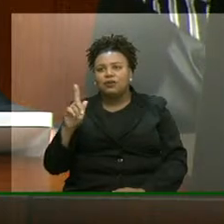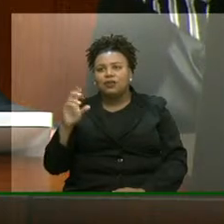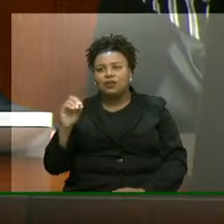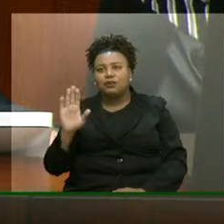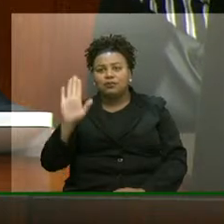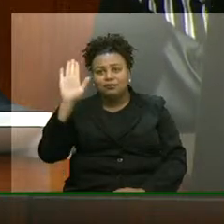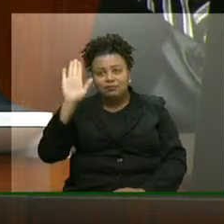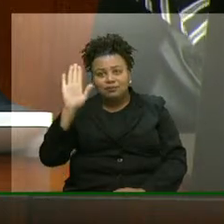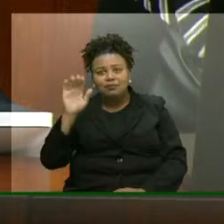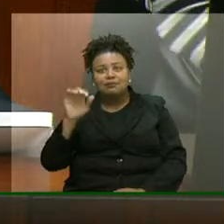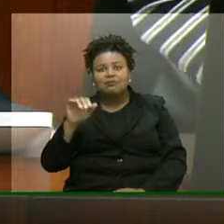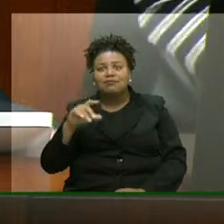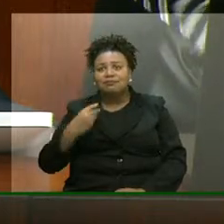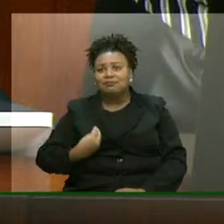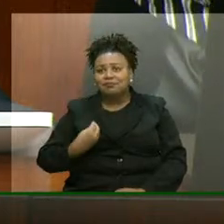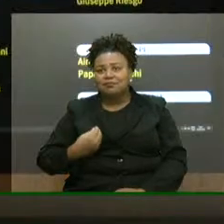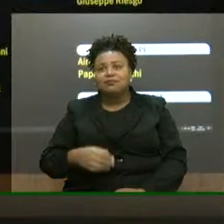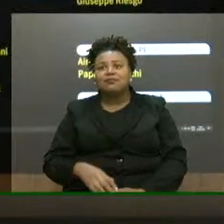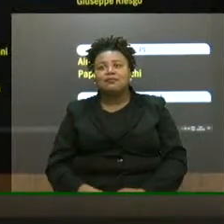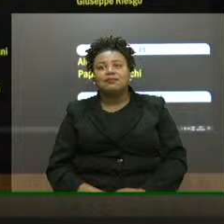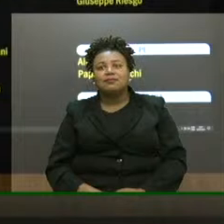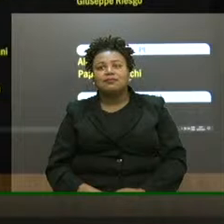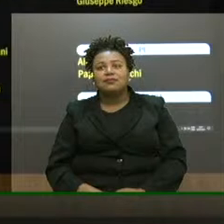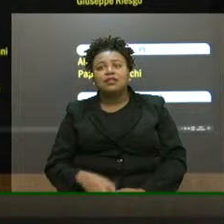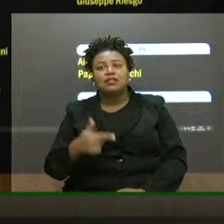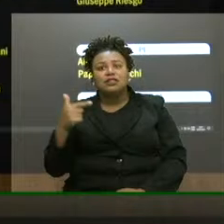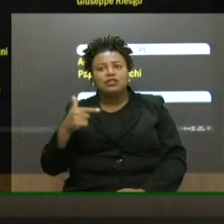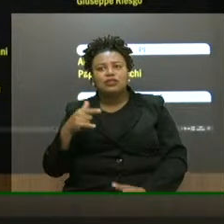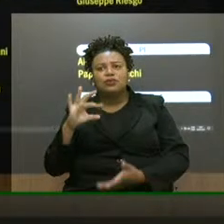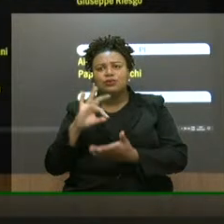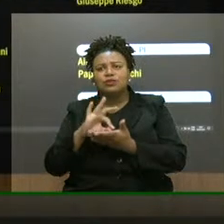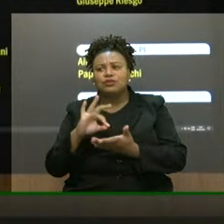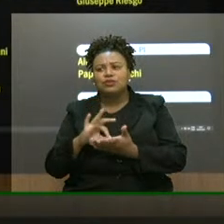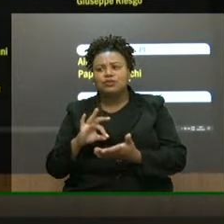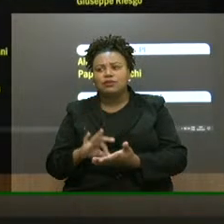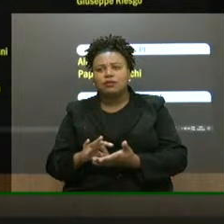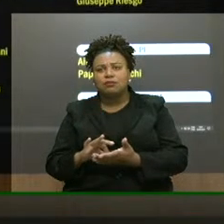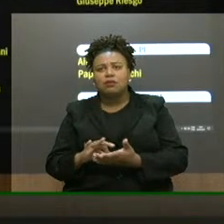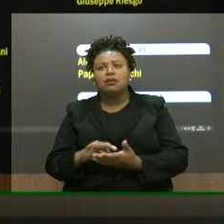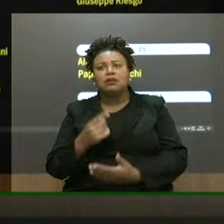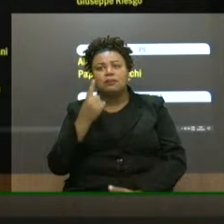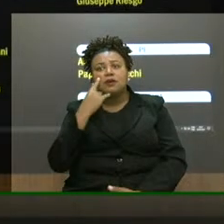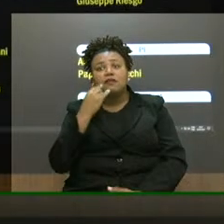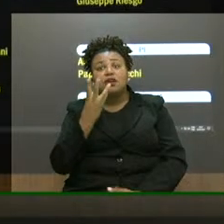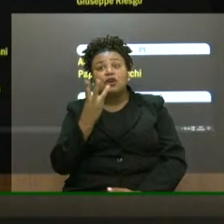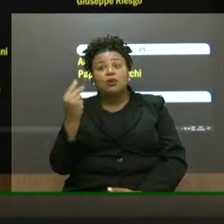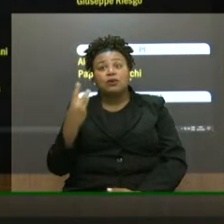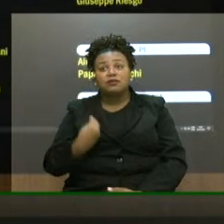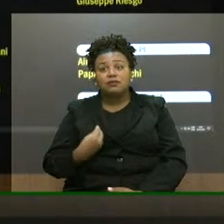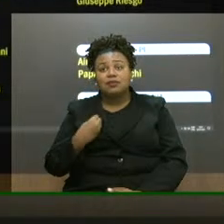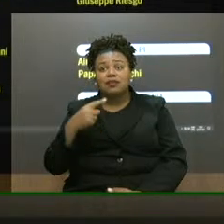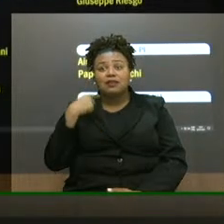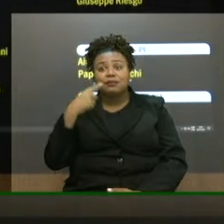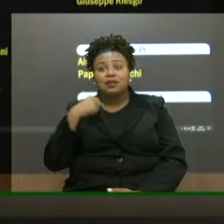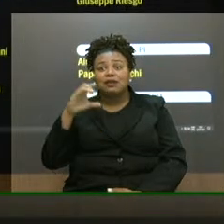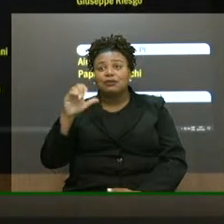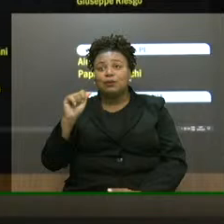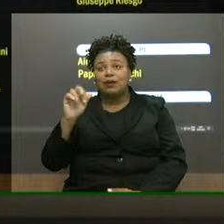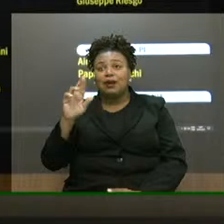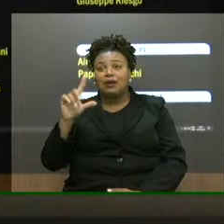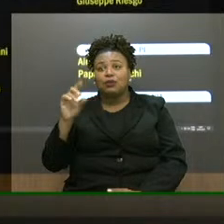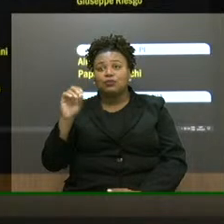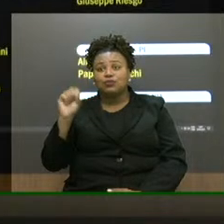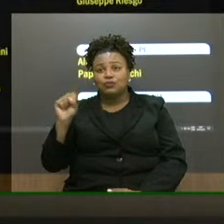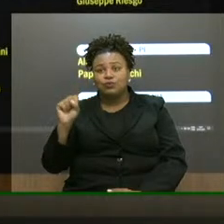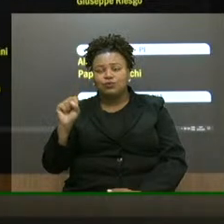Presente, Gabriel. Okay. Segunda chamada. Atenção para a segunda chamada e verificação de quórum. Carlos Búrigo, MDB.